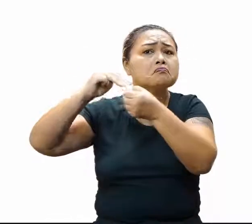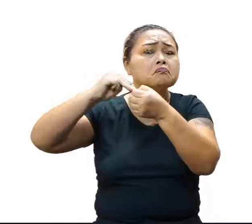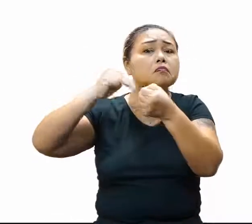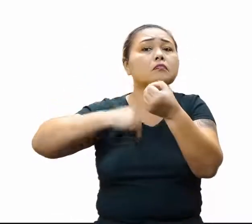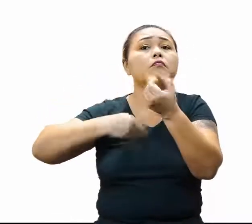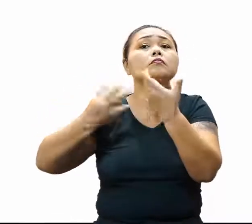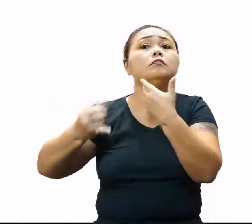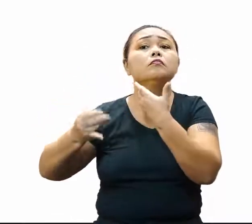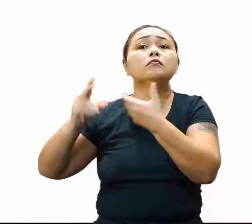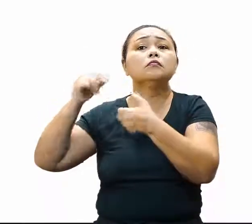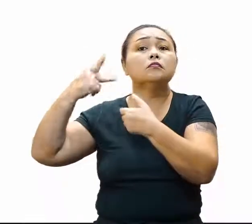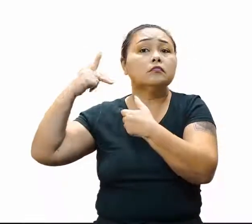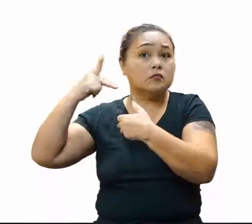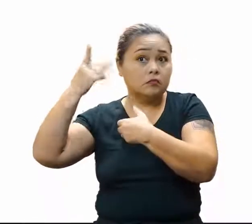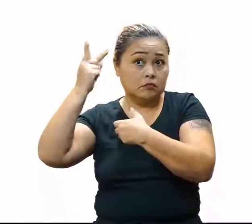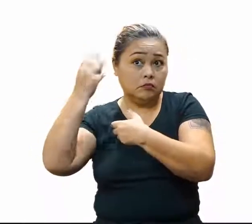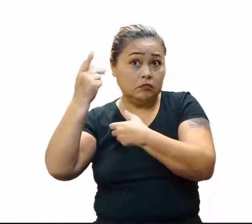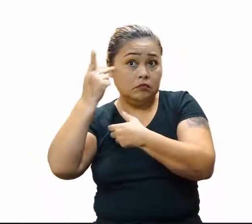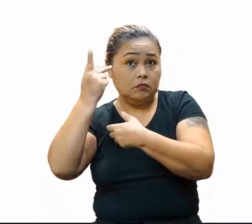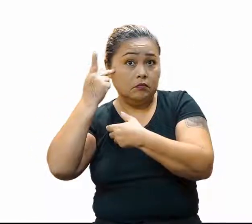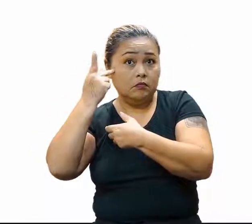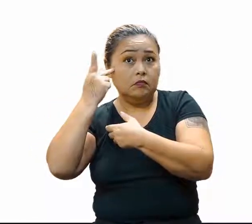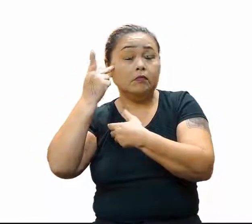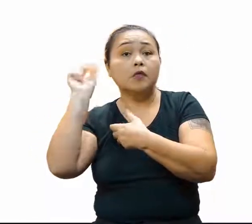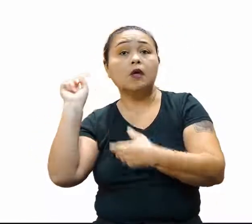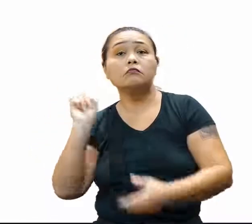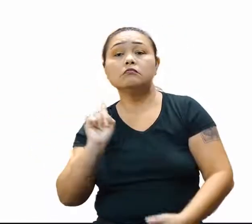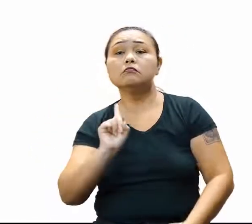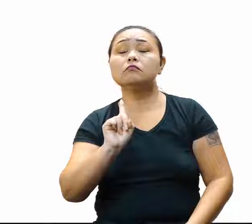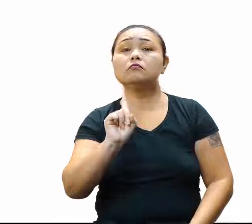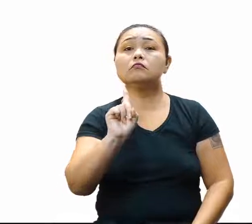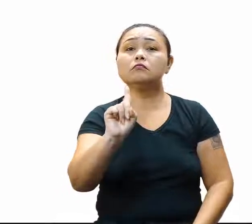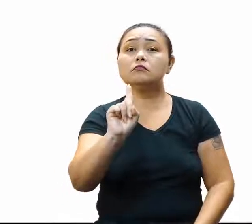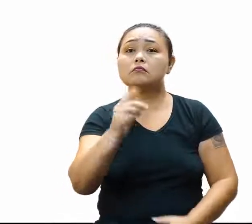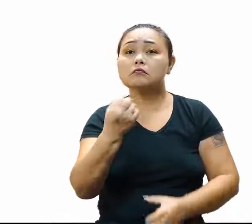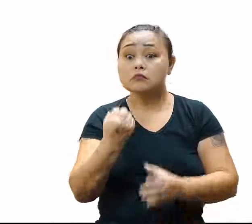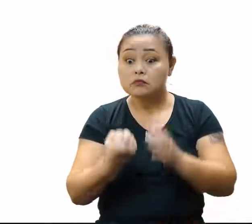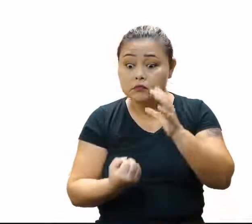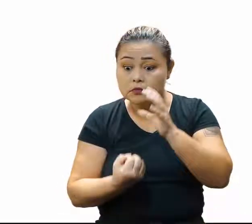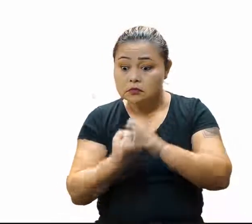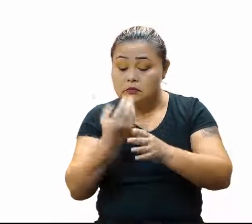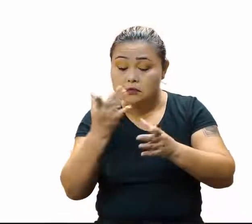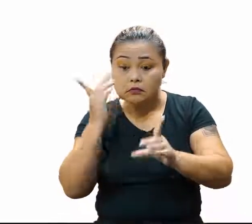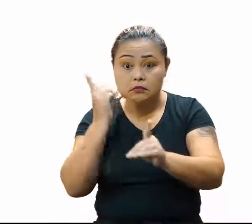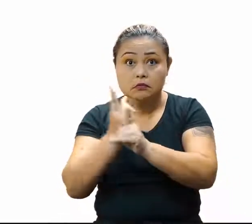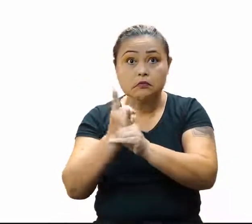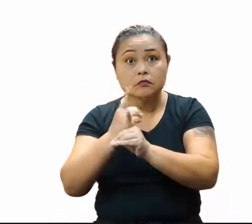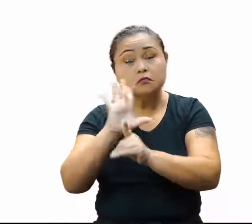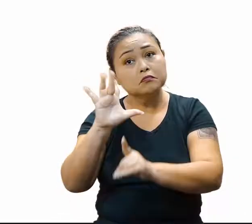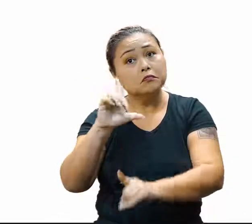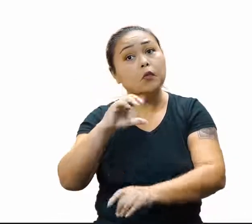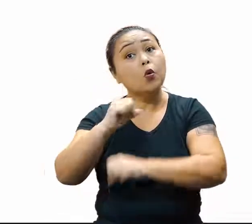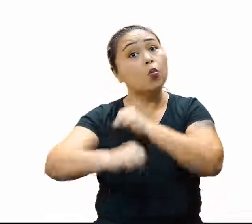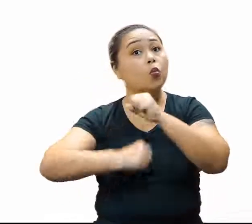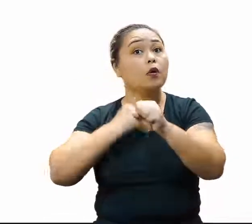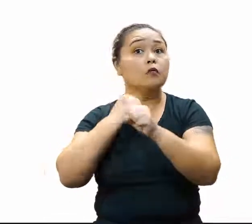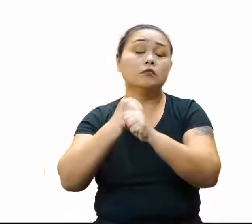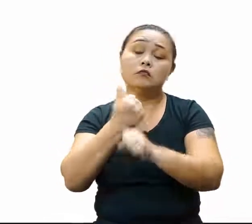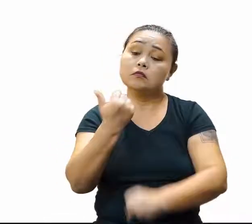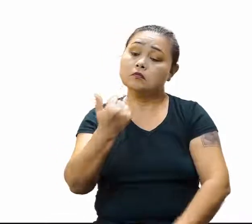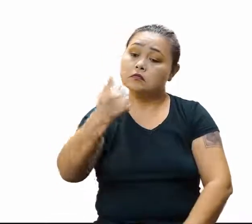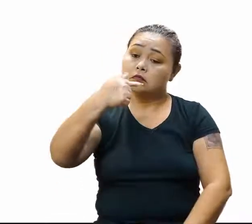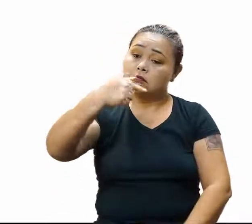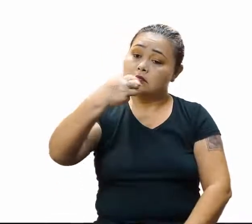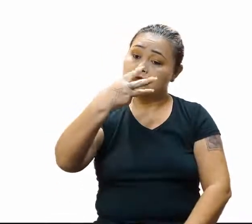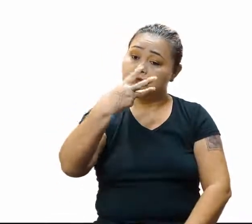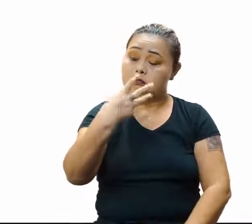sorocabanos. Os primeiros descobrimentos datam aí de 1734. Onde,